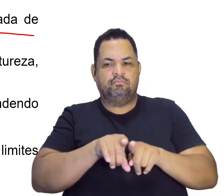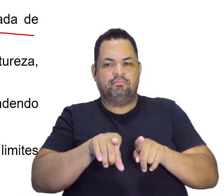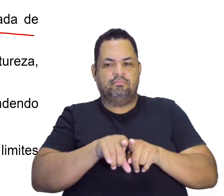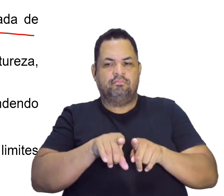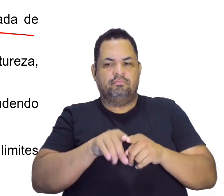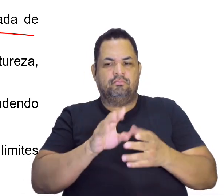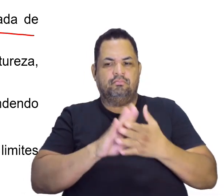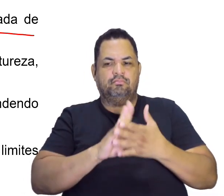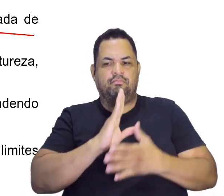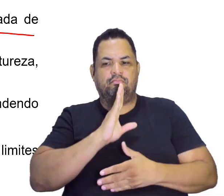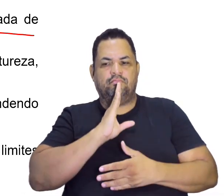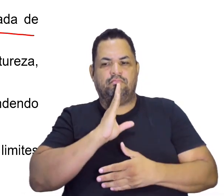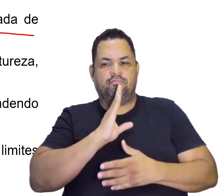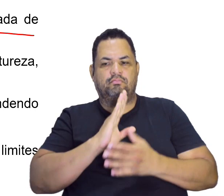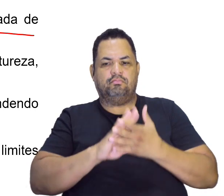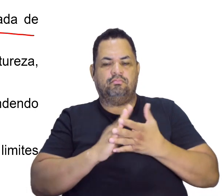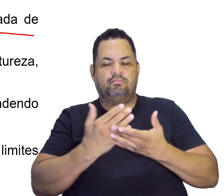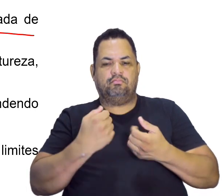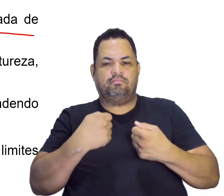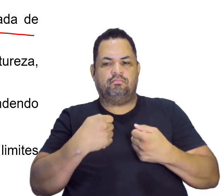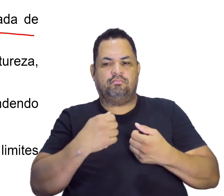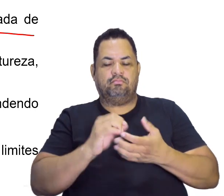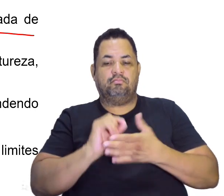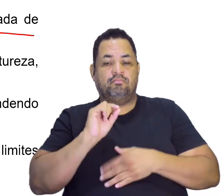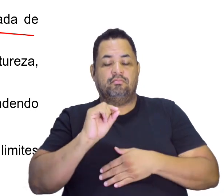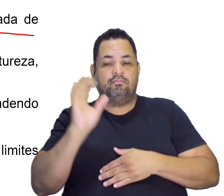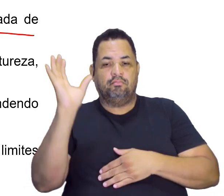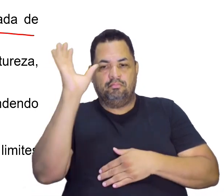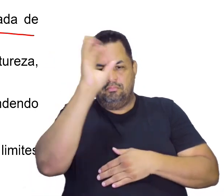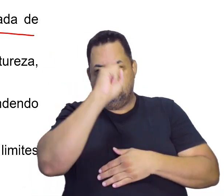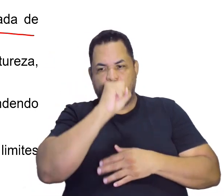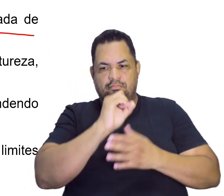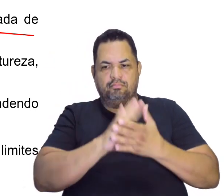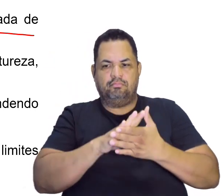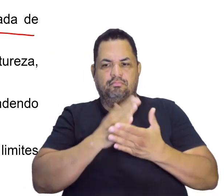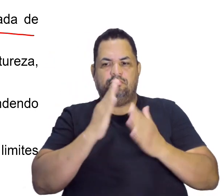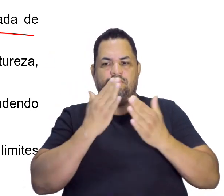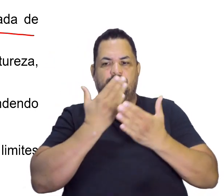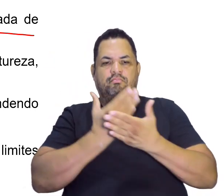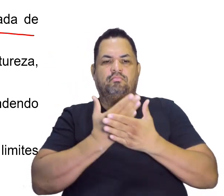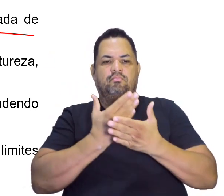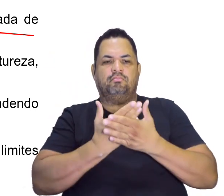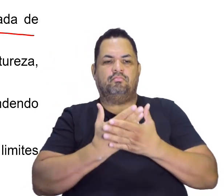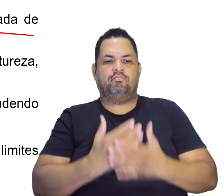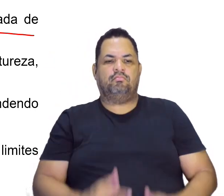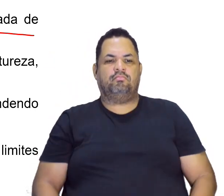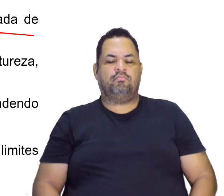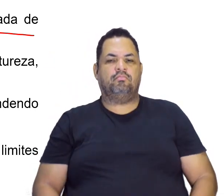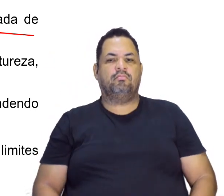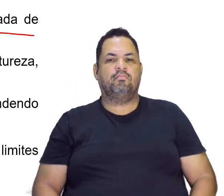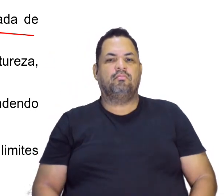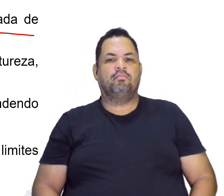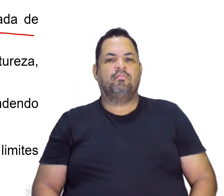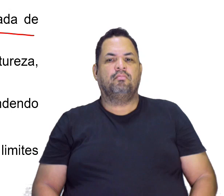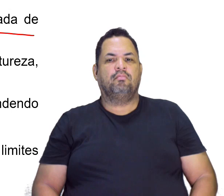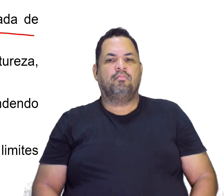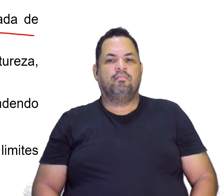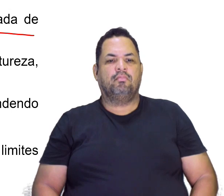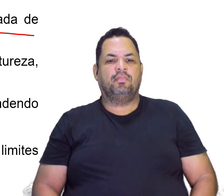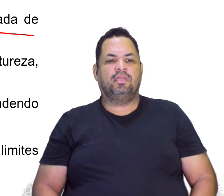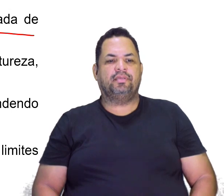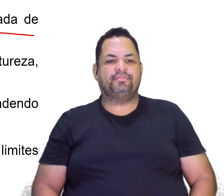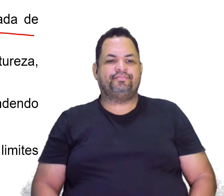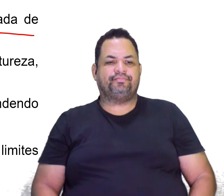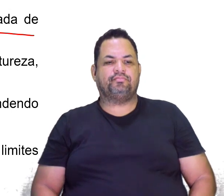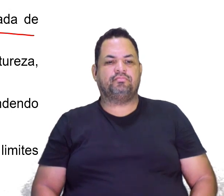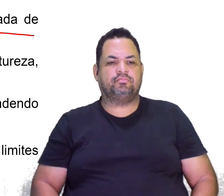pouquinho de conhecimento, tendo o que você aprendeu durante a aula, né? Então, Vamos ficar aí atentos, né?